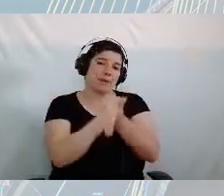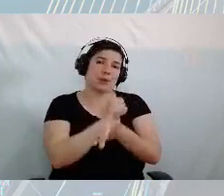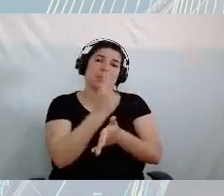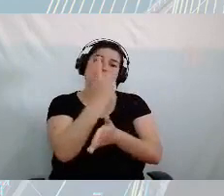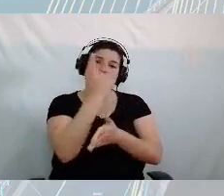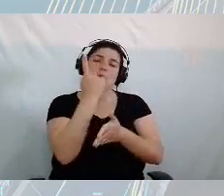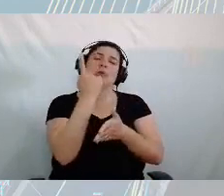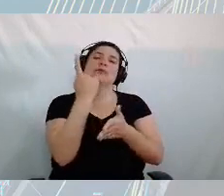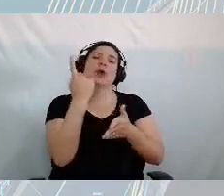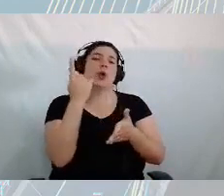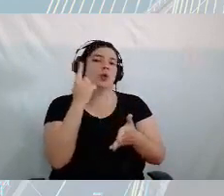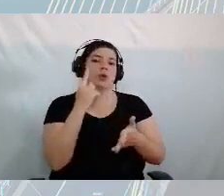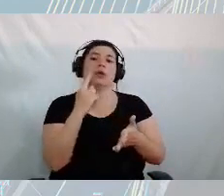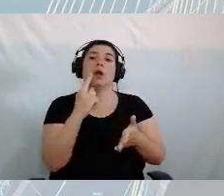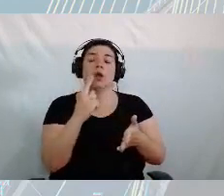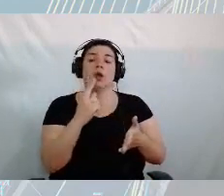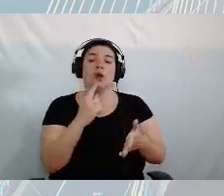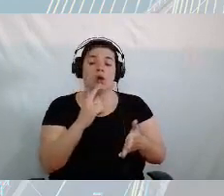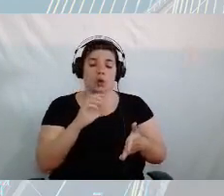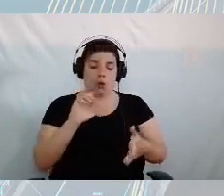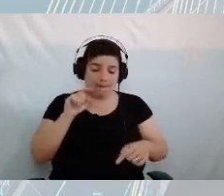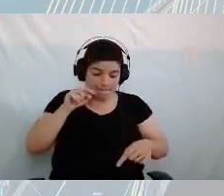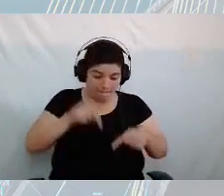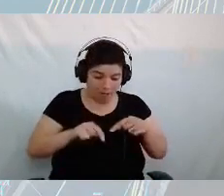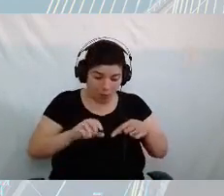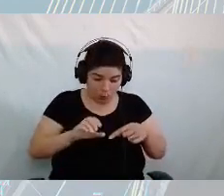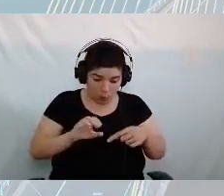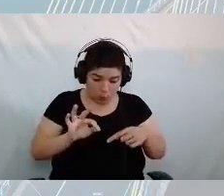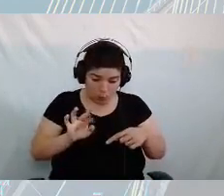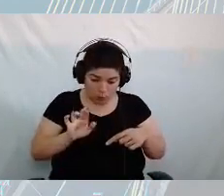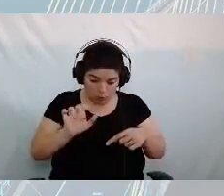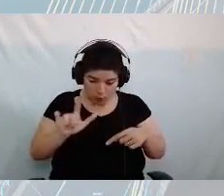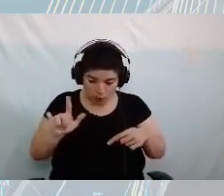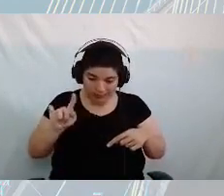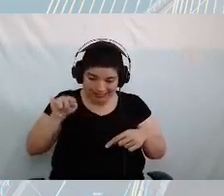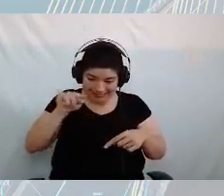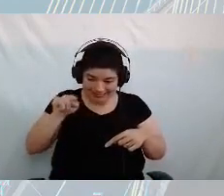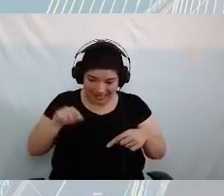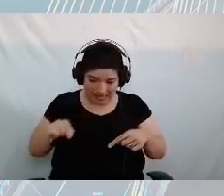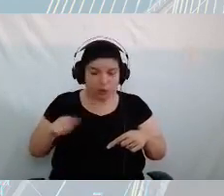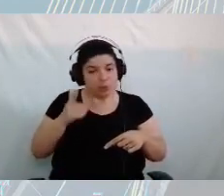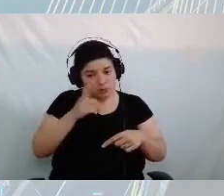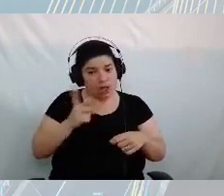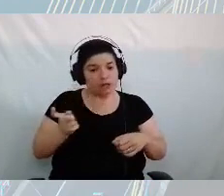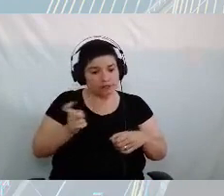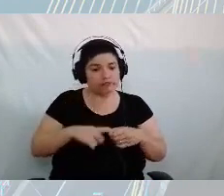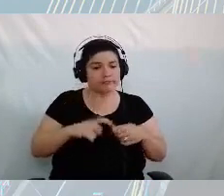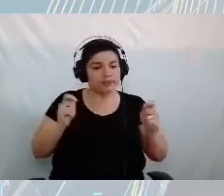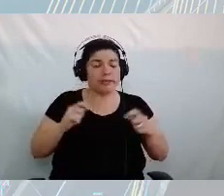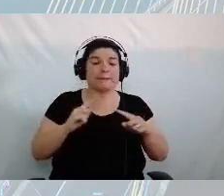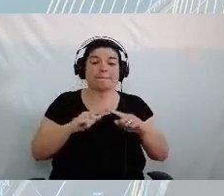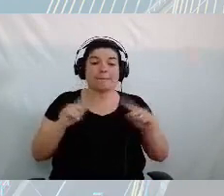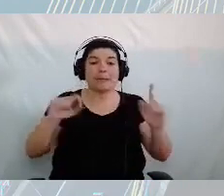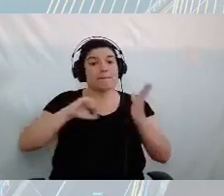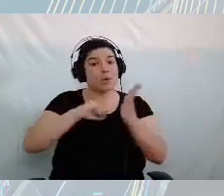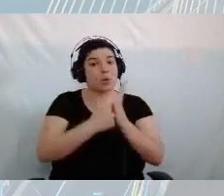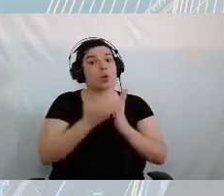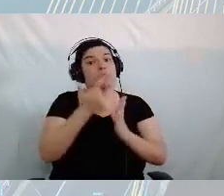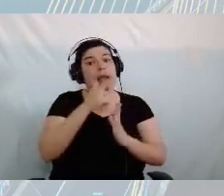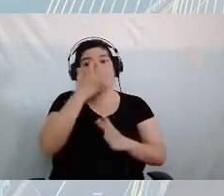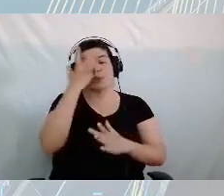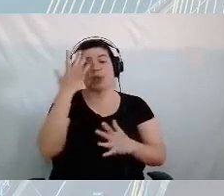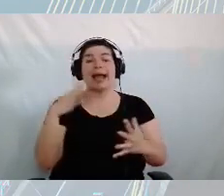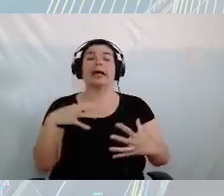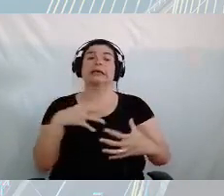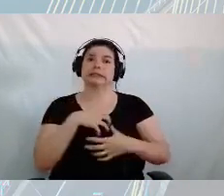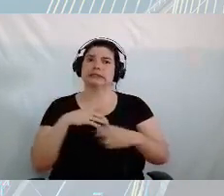Um Ctrl+Z resolveu, isso não era o problema. Mas bloquear os boards facilita para as pessoas se sentirem seguras e perderem o medo de